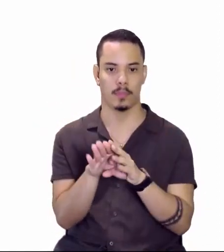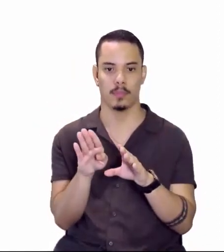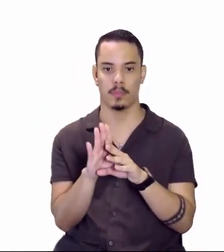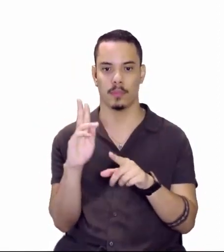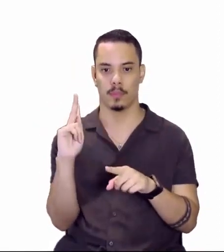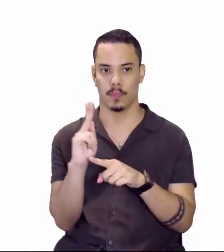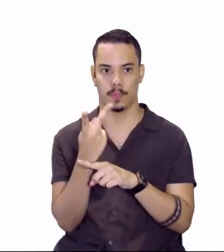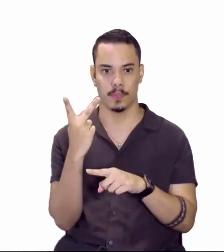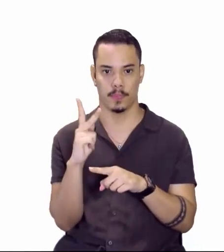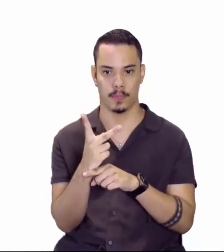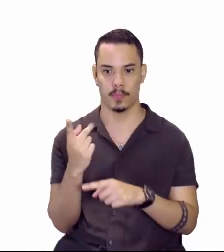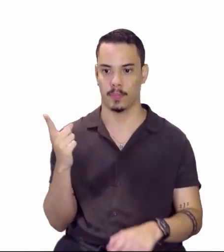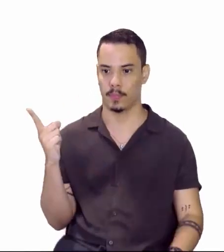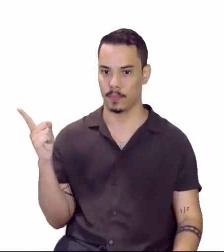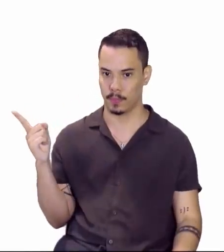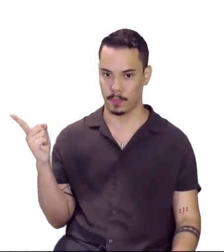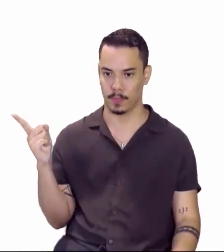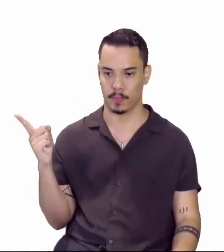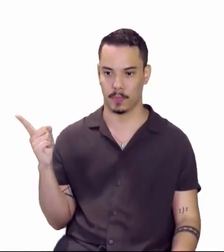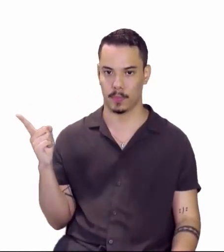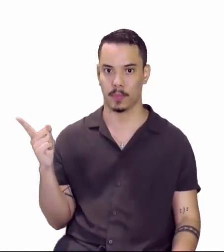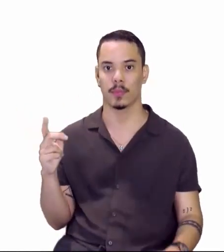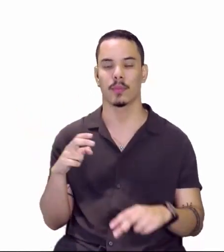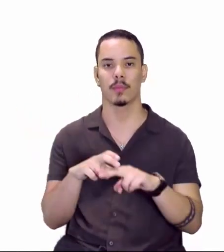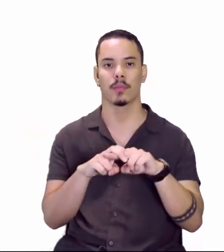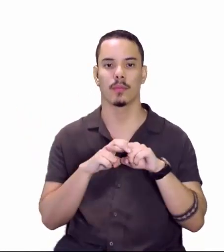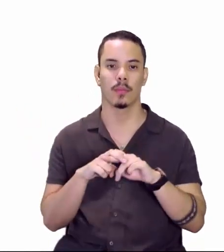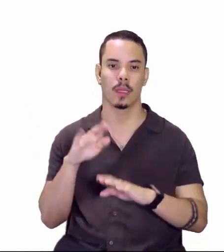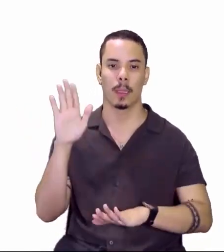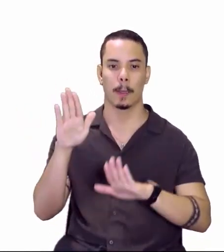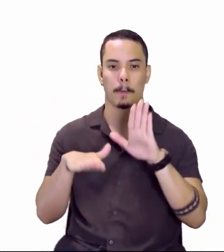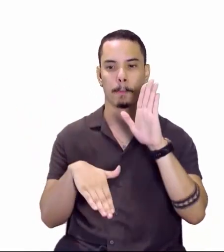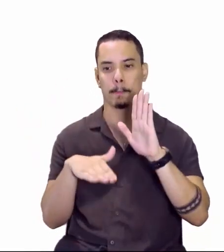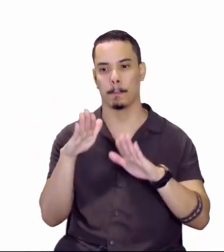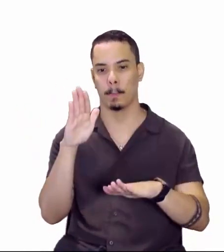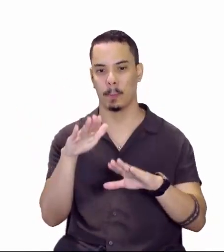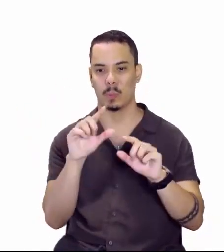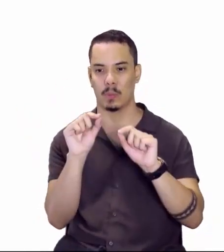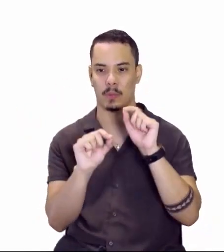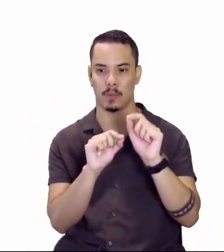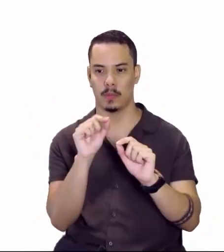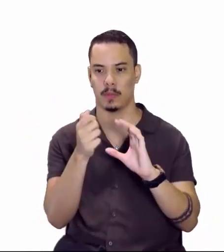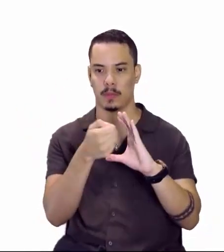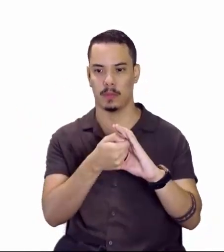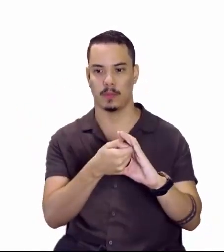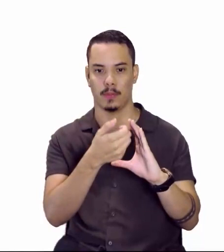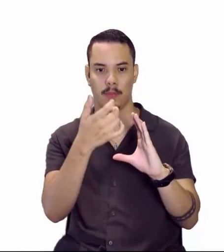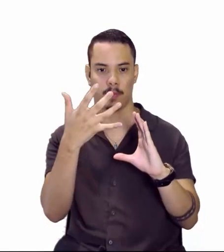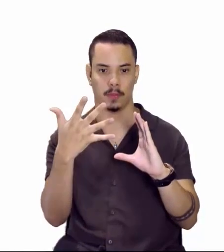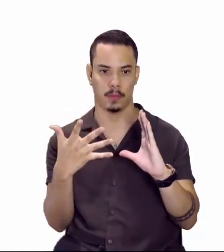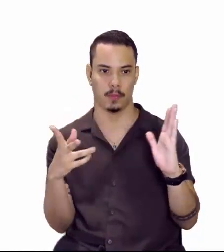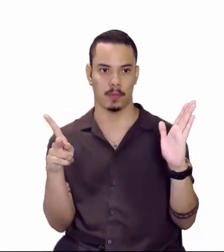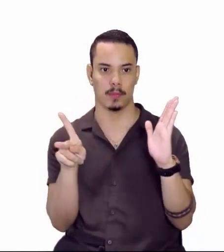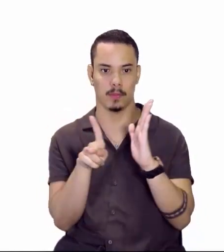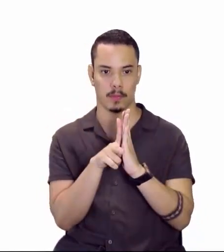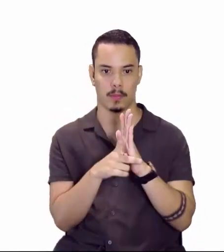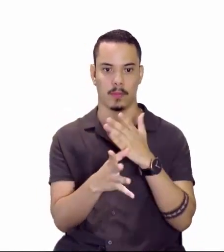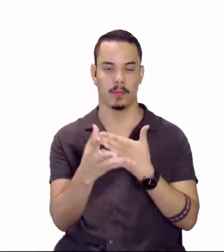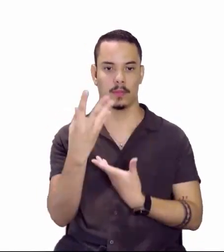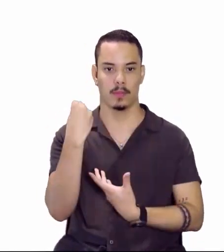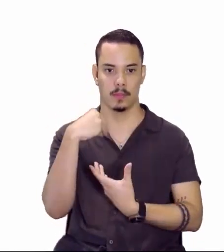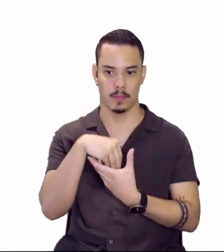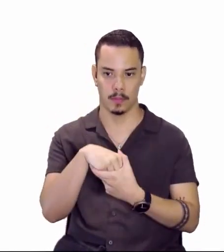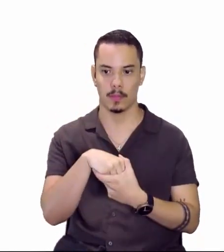e o hidrogênio. Então, depende das características, das